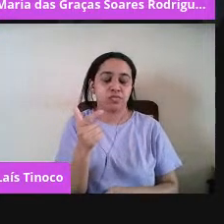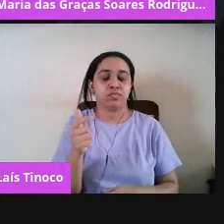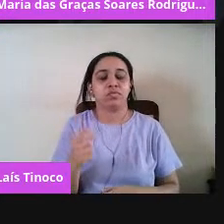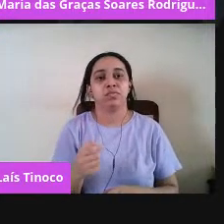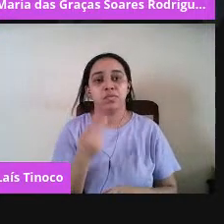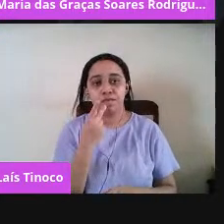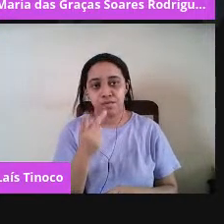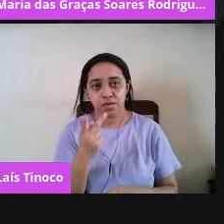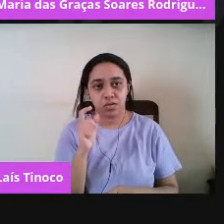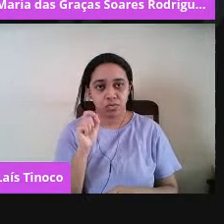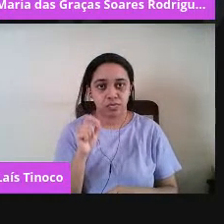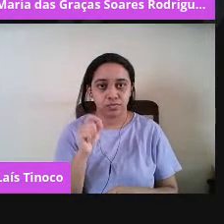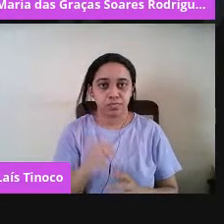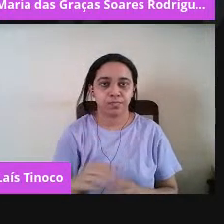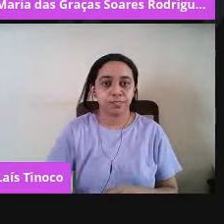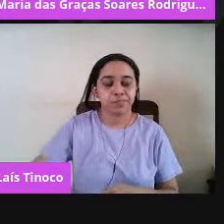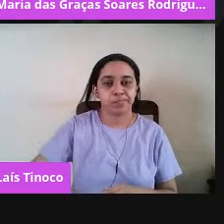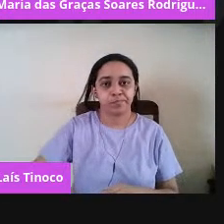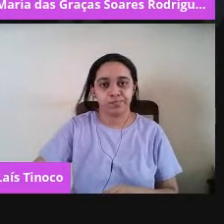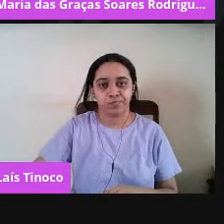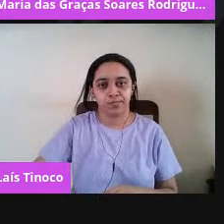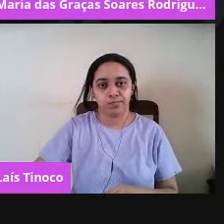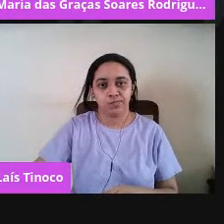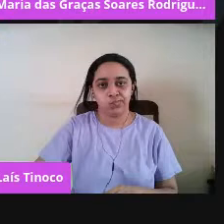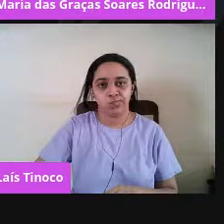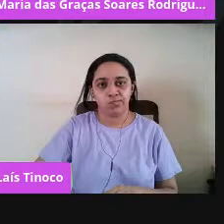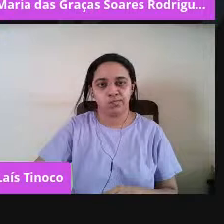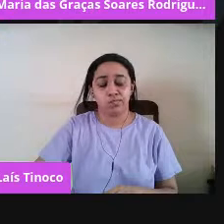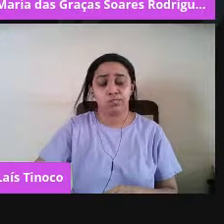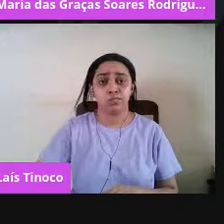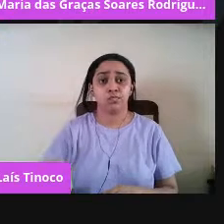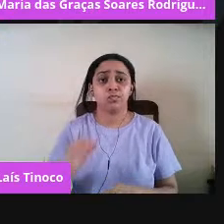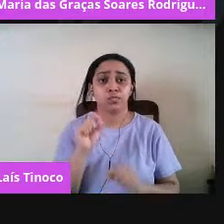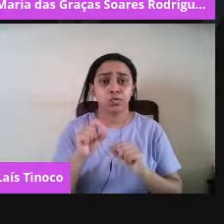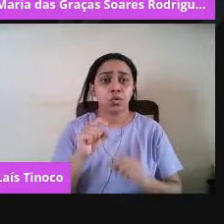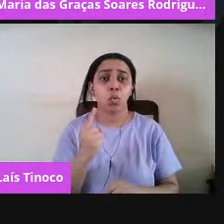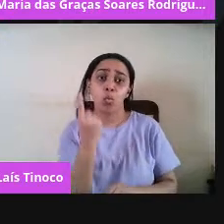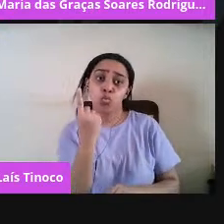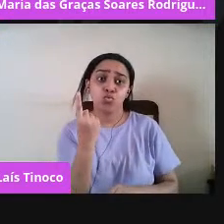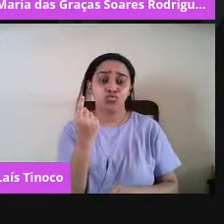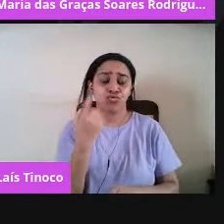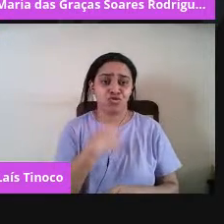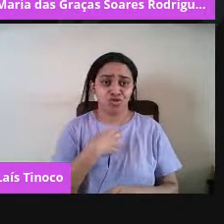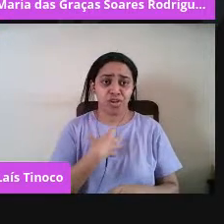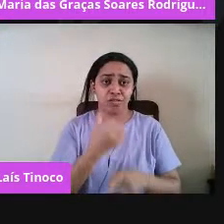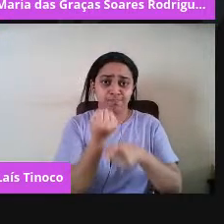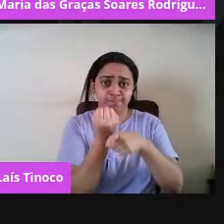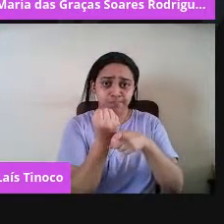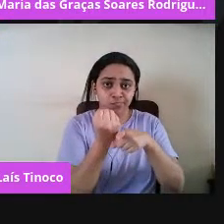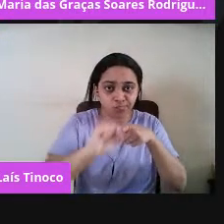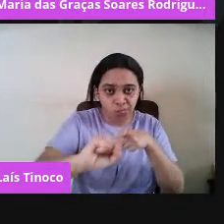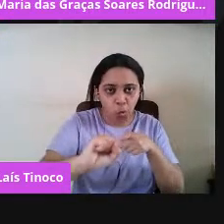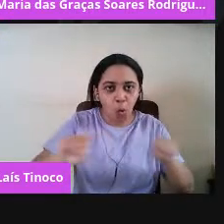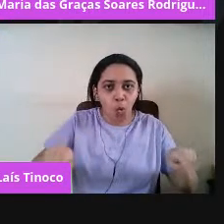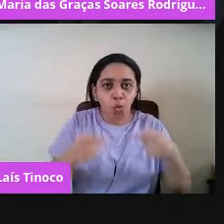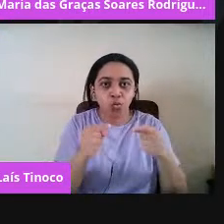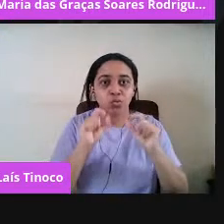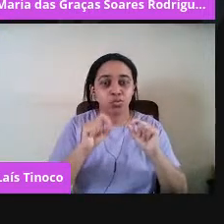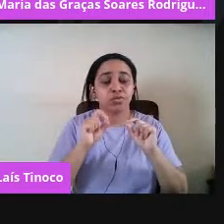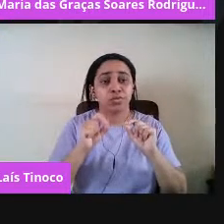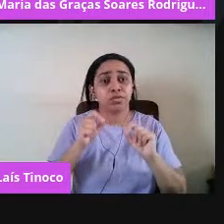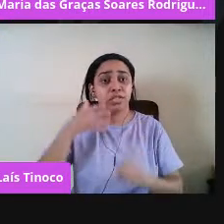com efeito, uma das formas de contra-argumentar pode consistir em mostrar que, tomando o discurso